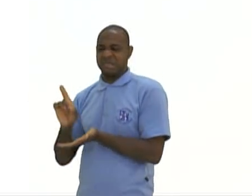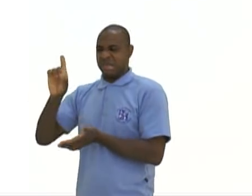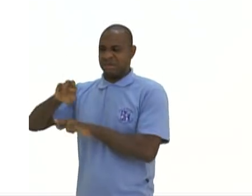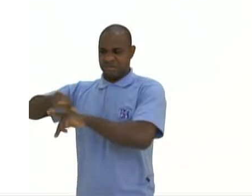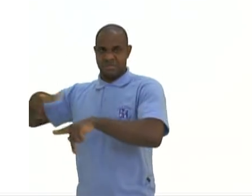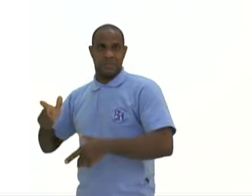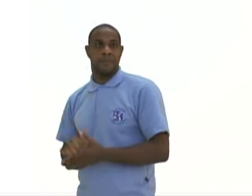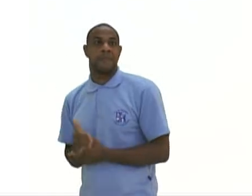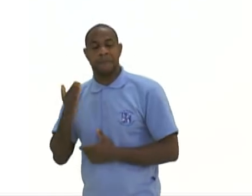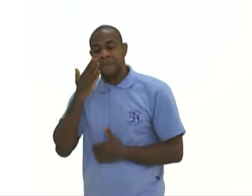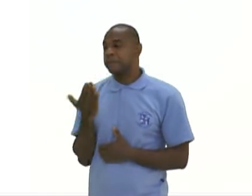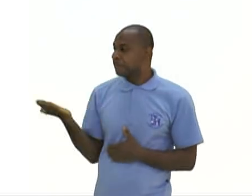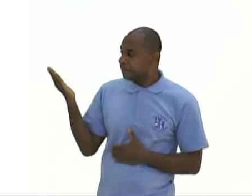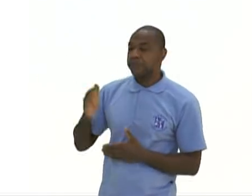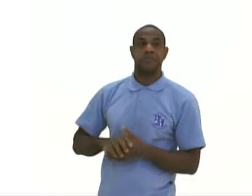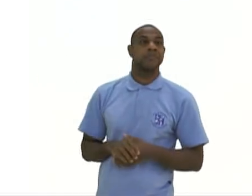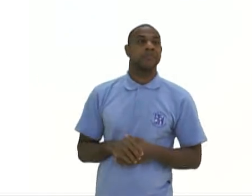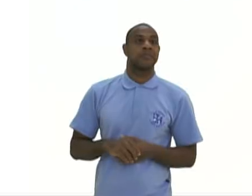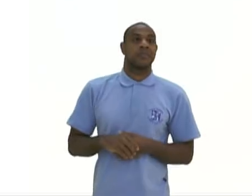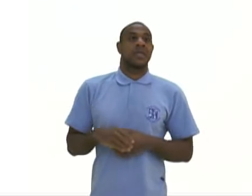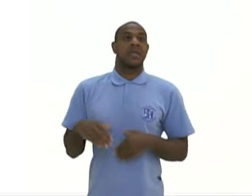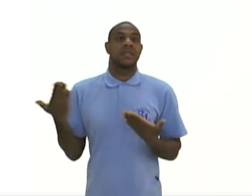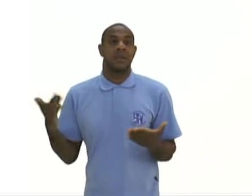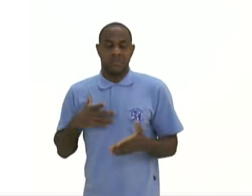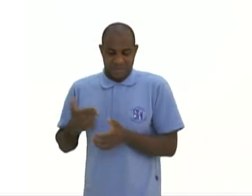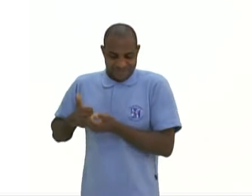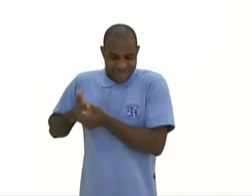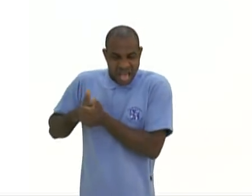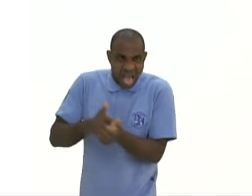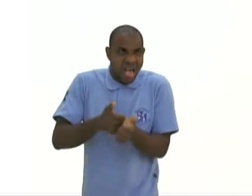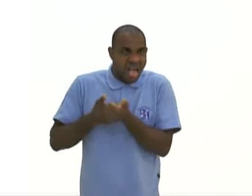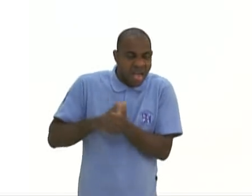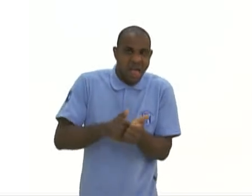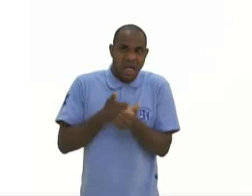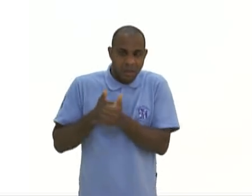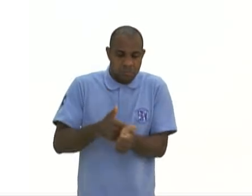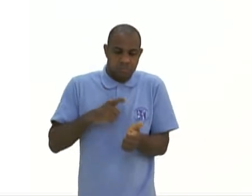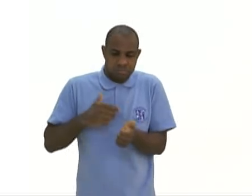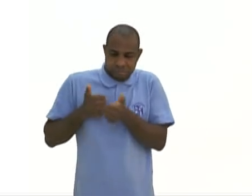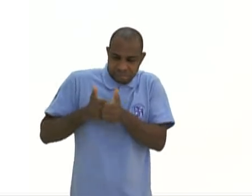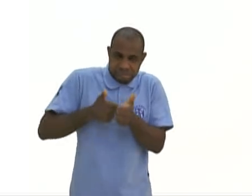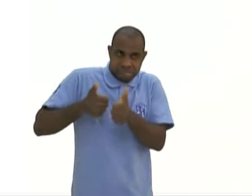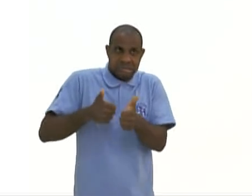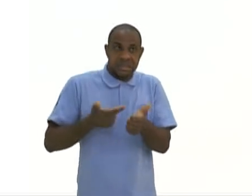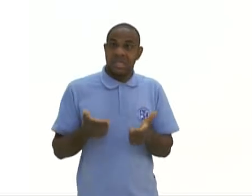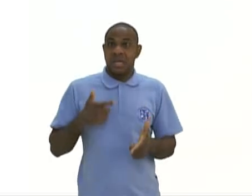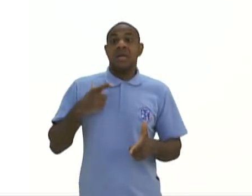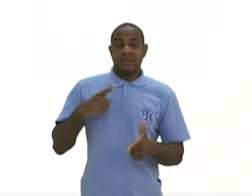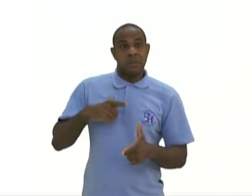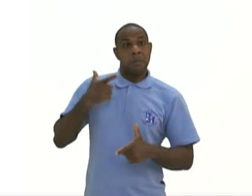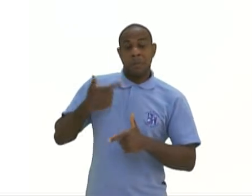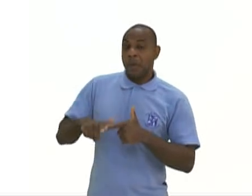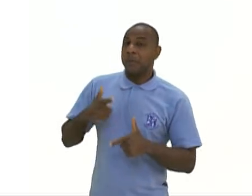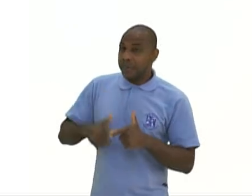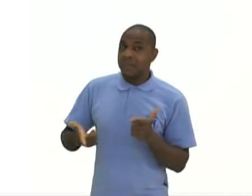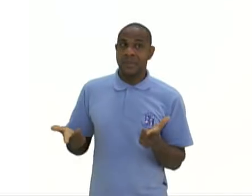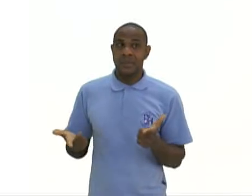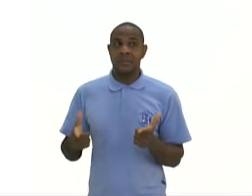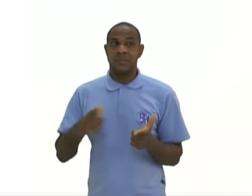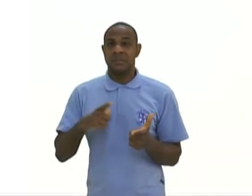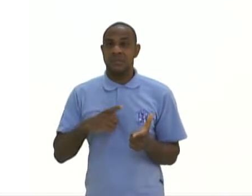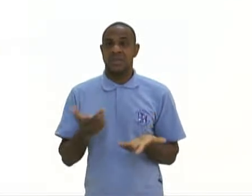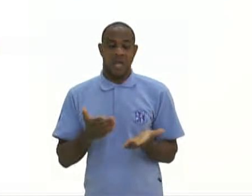e III, que foi o auge das perseguições, situações de quase genocídios, assim.